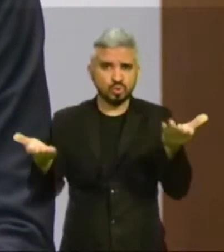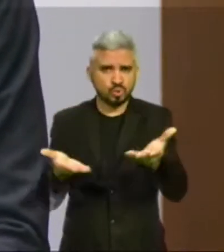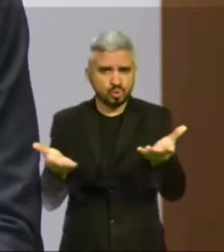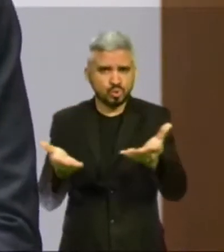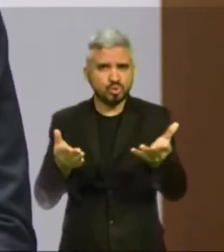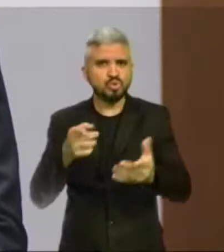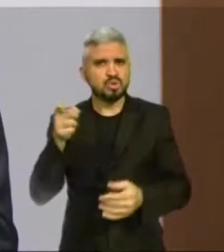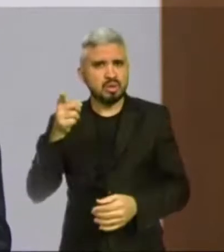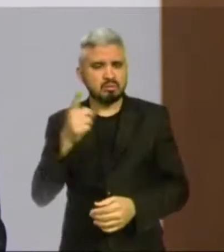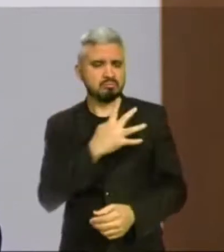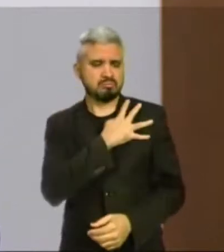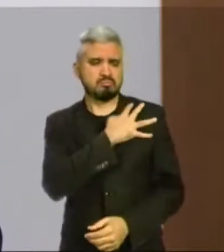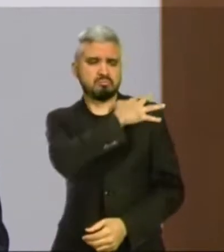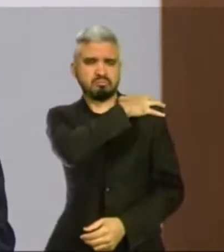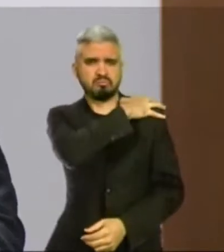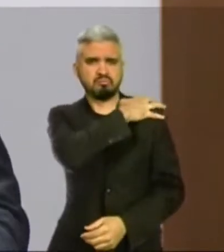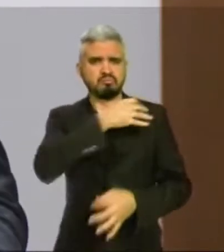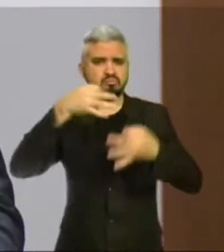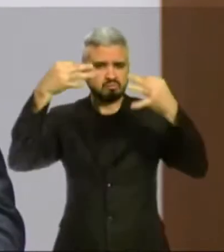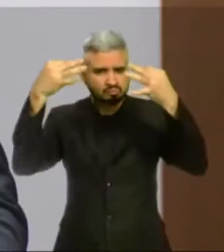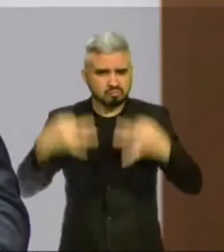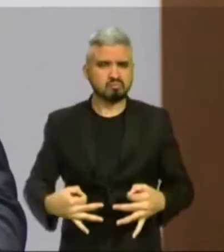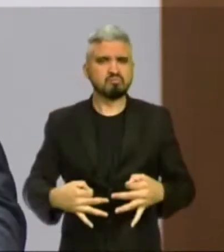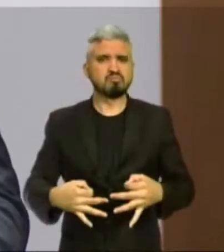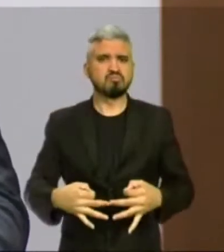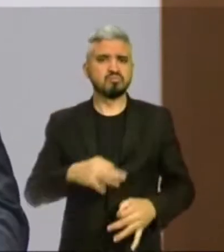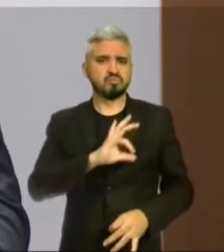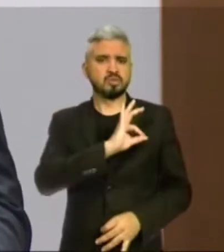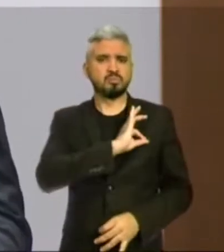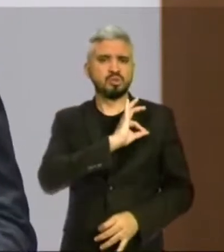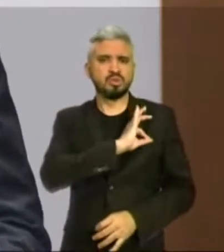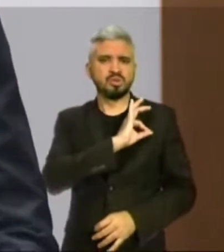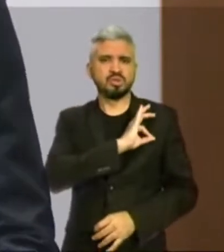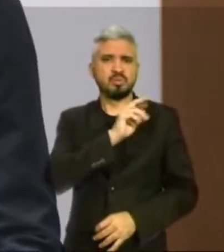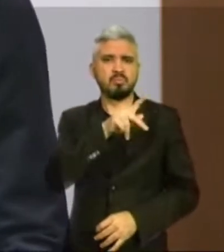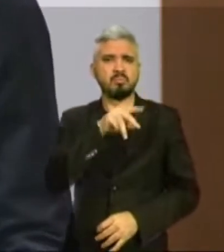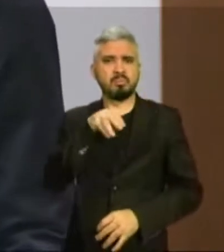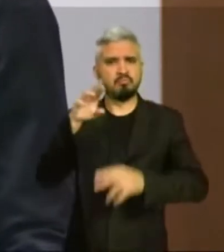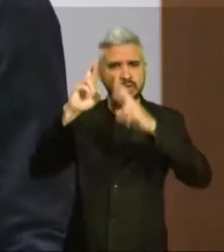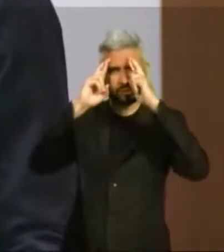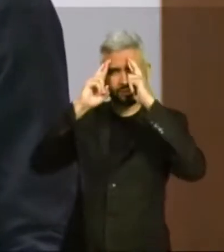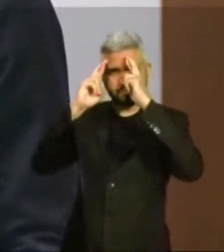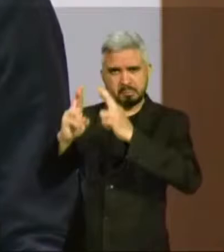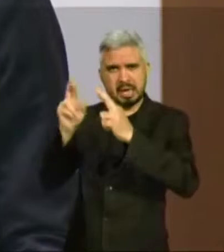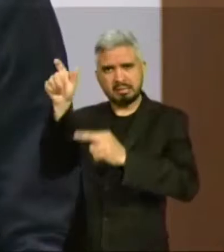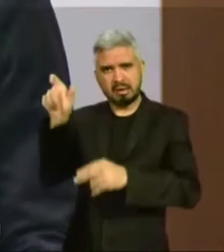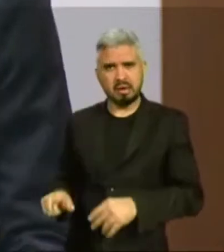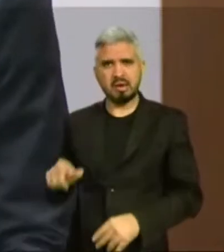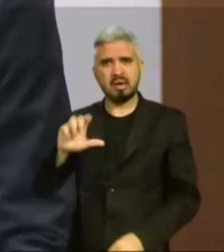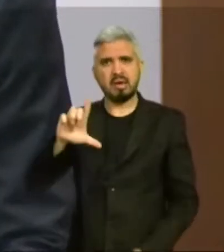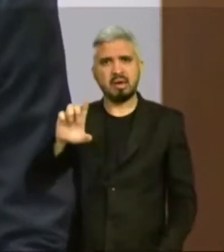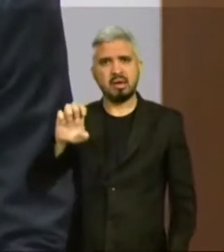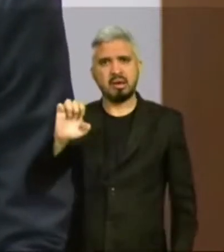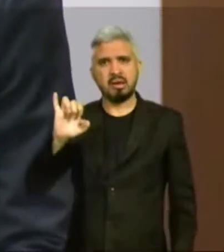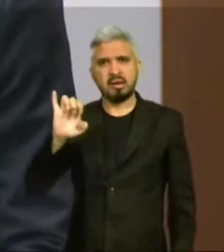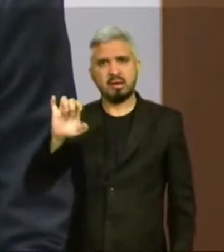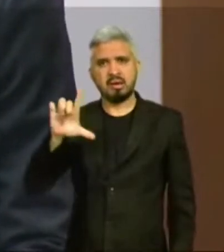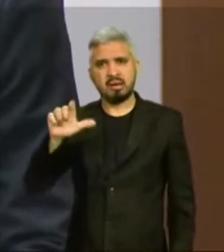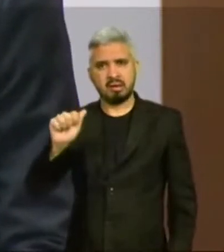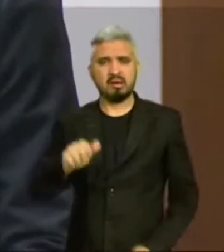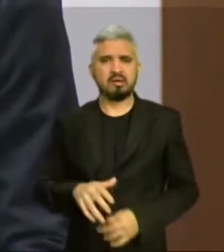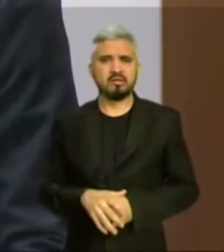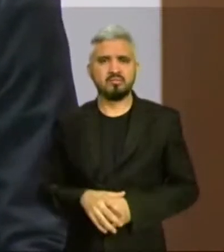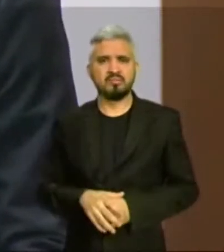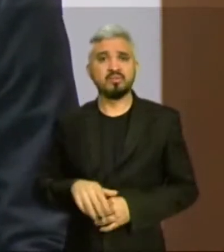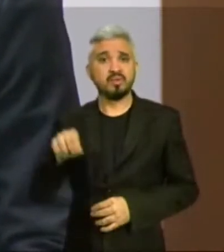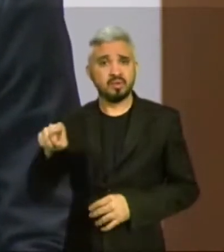à tropa, que hoje tem o respeito de toda a Polícia Militar que compõe o 15º Batalhão de Polícia